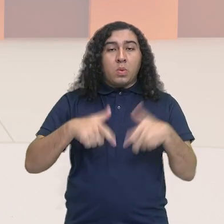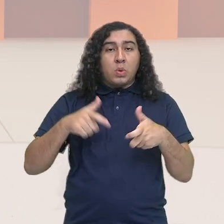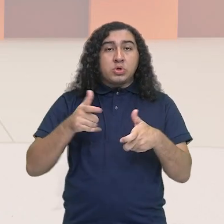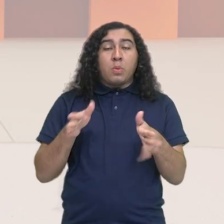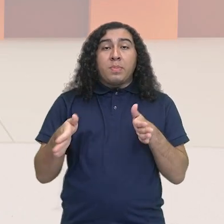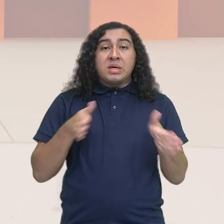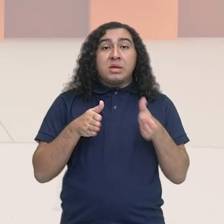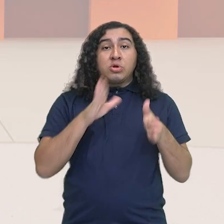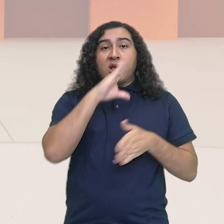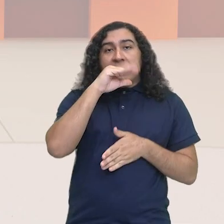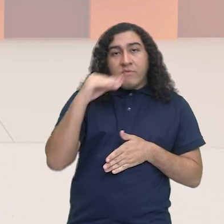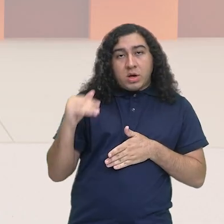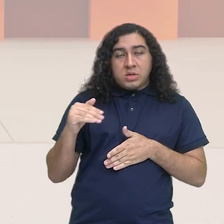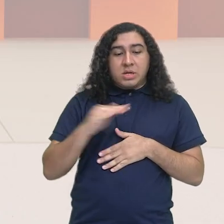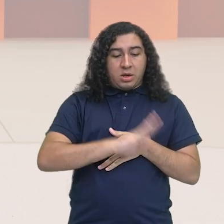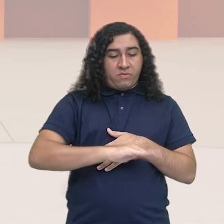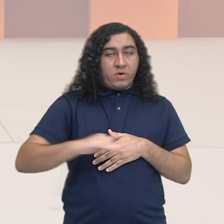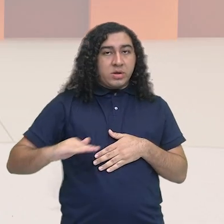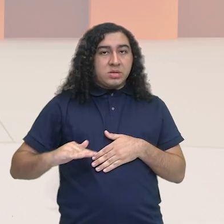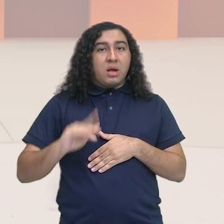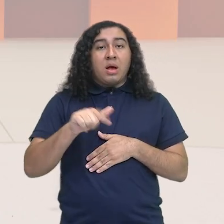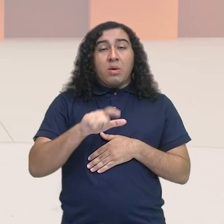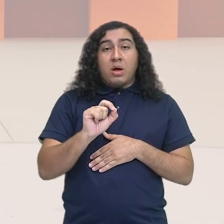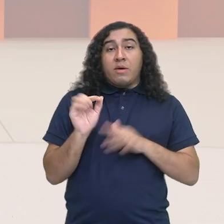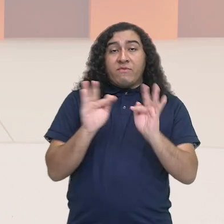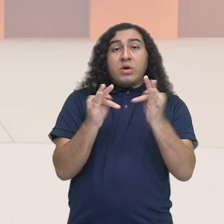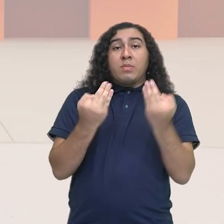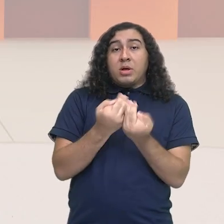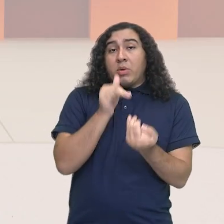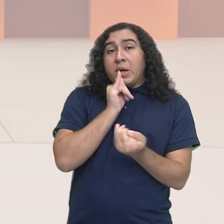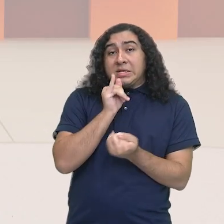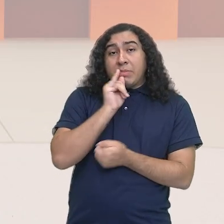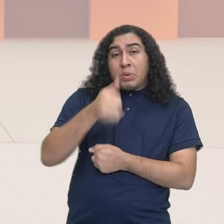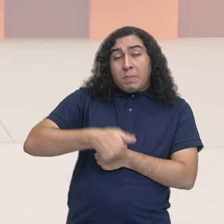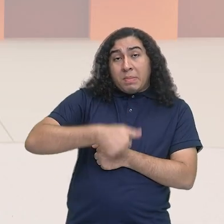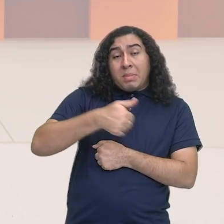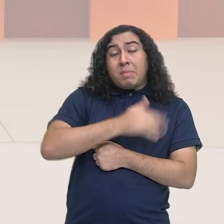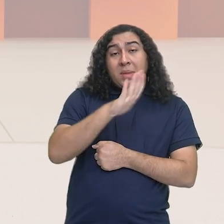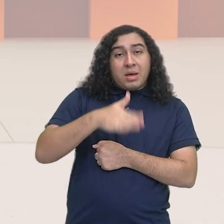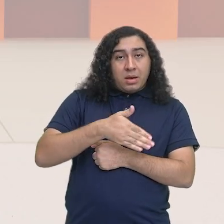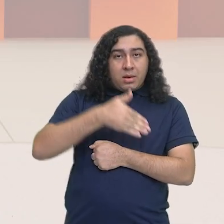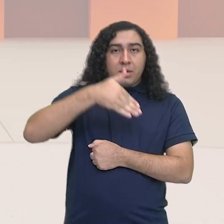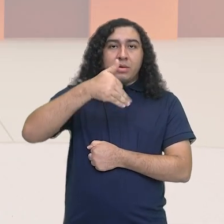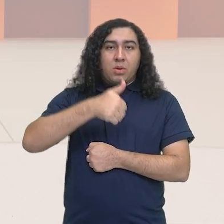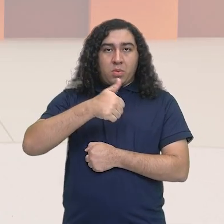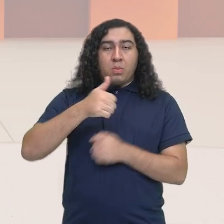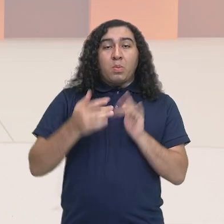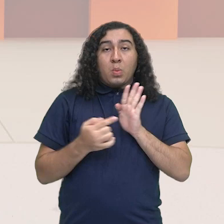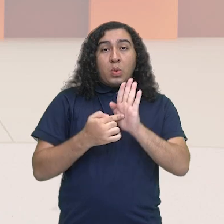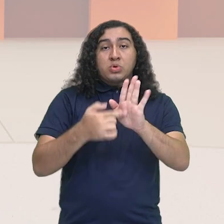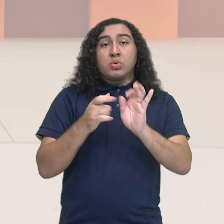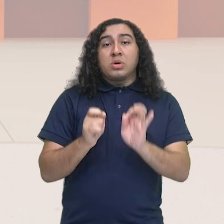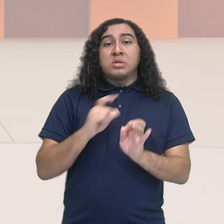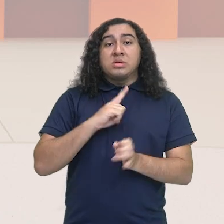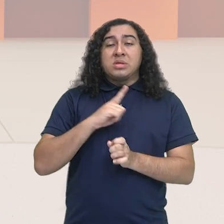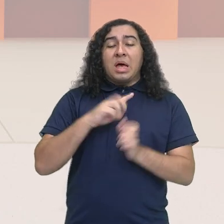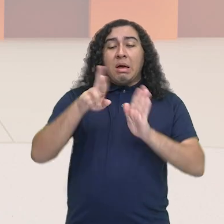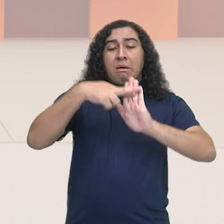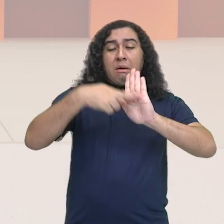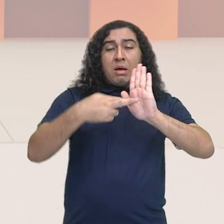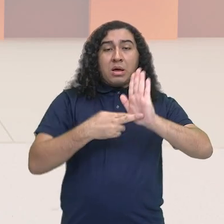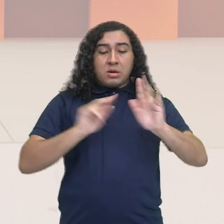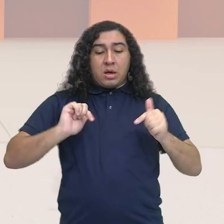infância, sendo a família o melhor exemplo, né? Onde se dá, então, aí a interiorização de regras